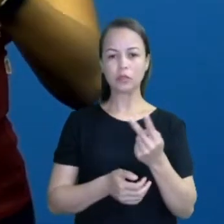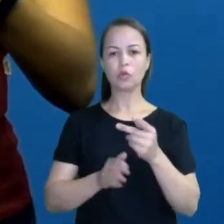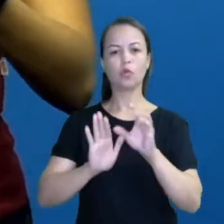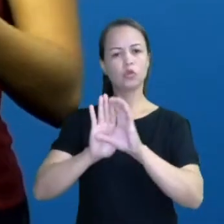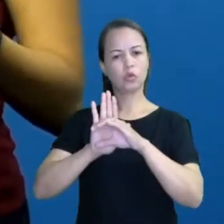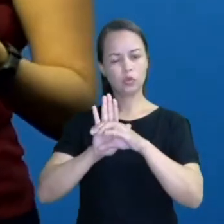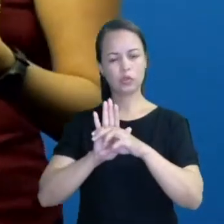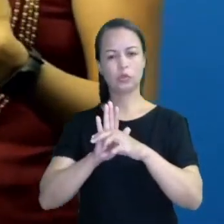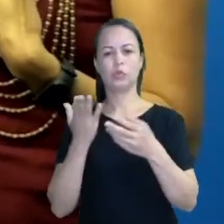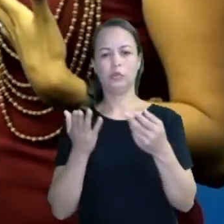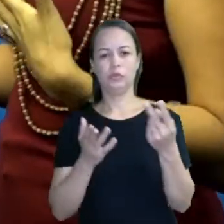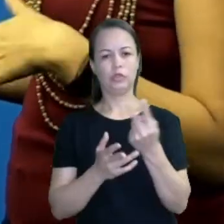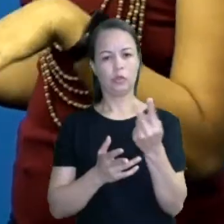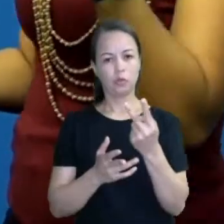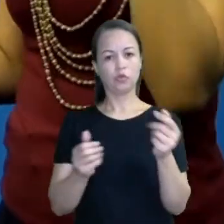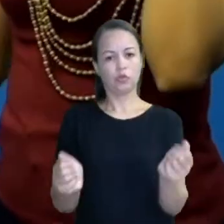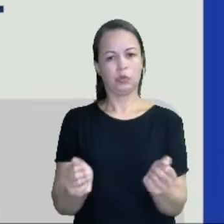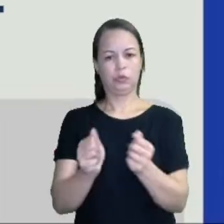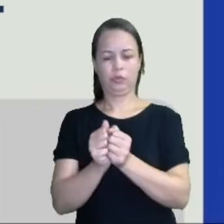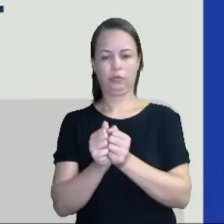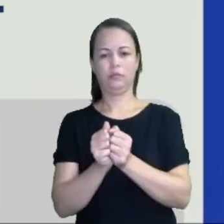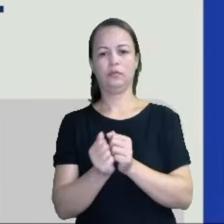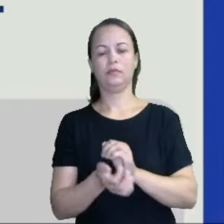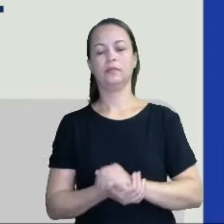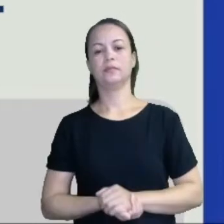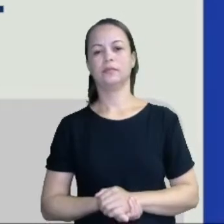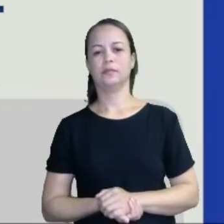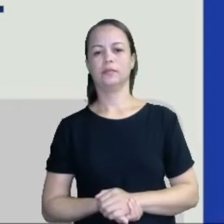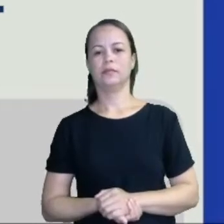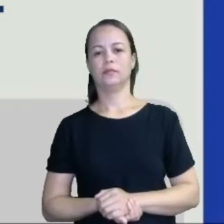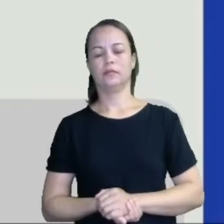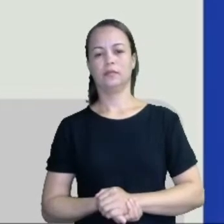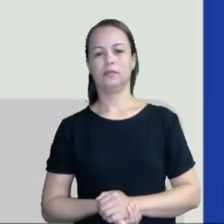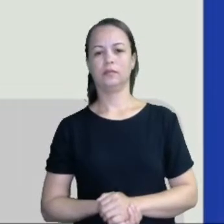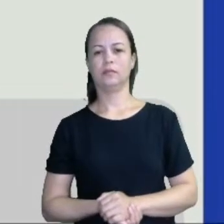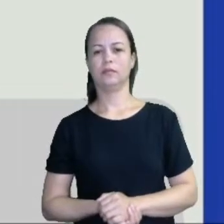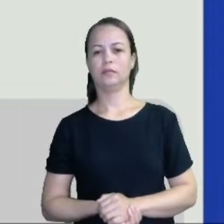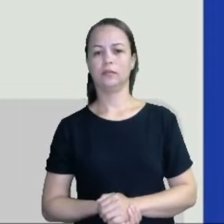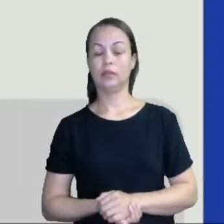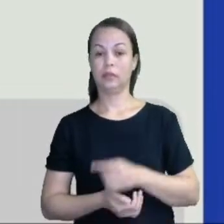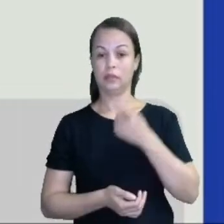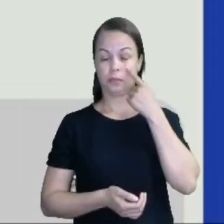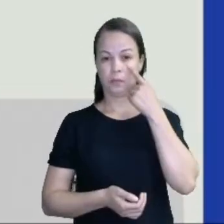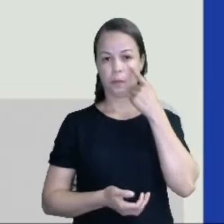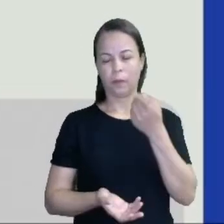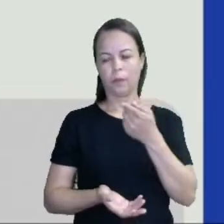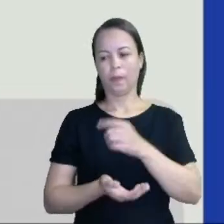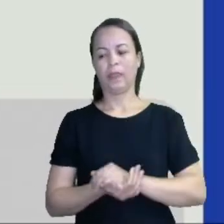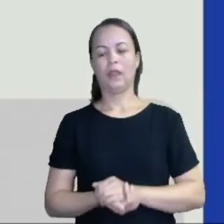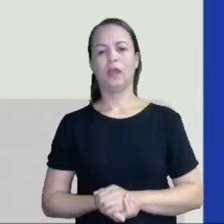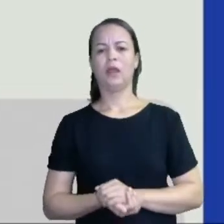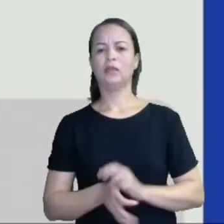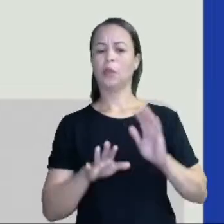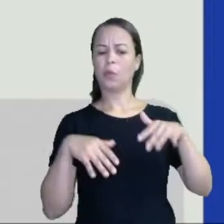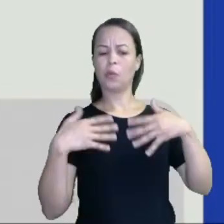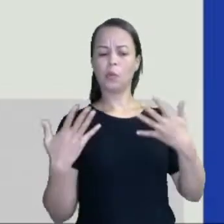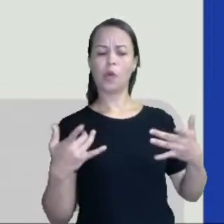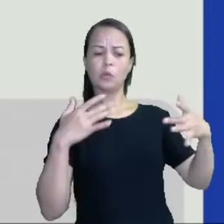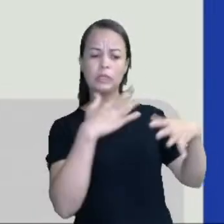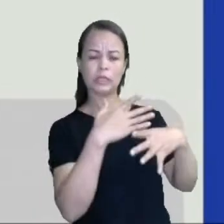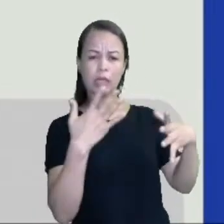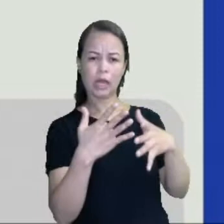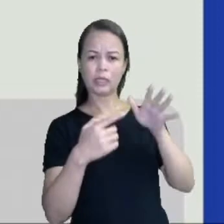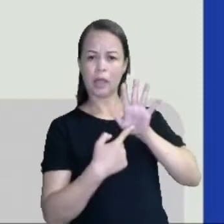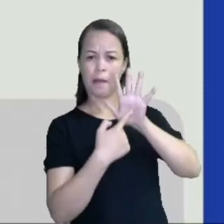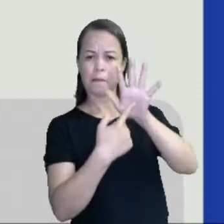conceitos, cidades e infraestrutura, para que tudo se dê bem, né? Então, vê só, Qual cidade apresenta